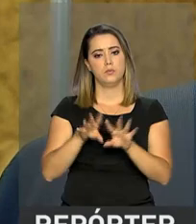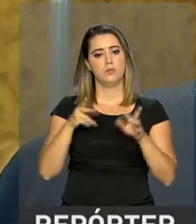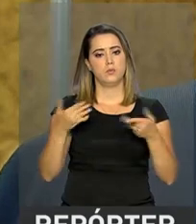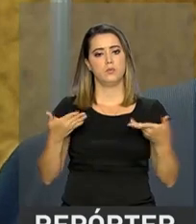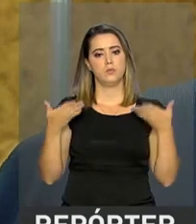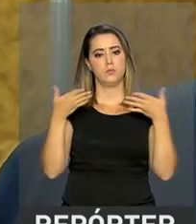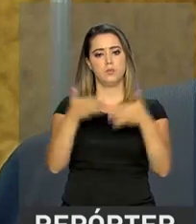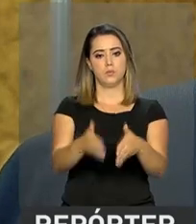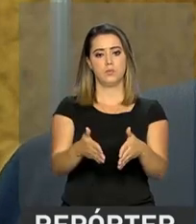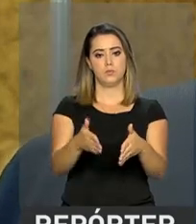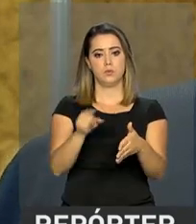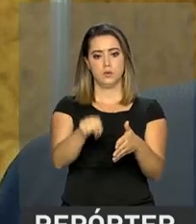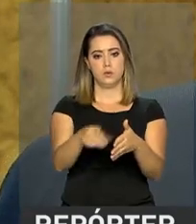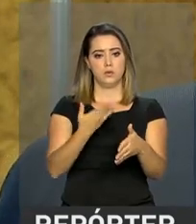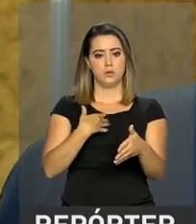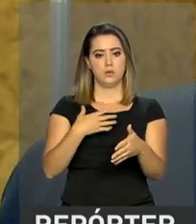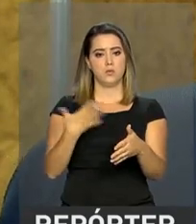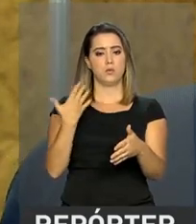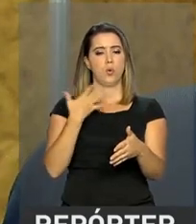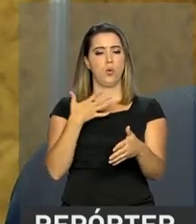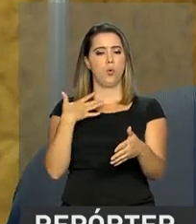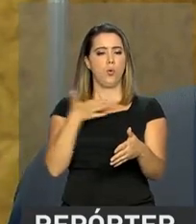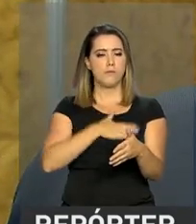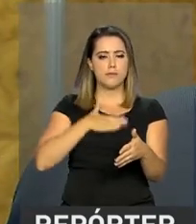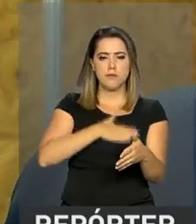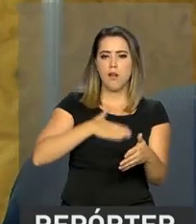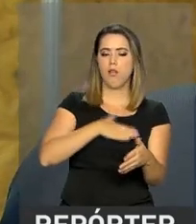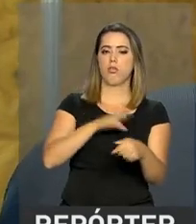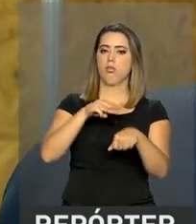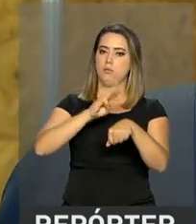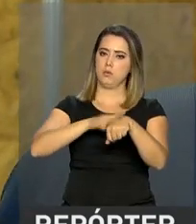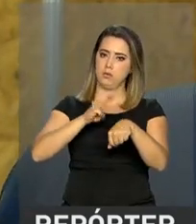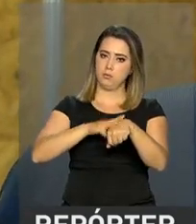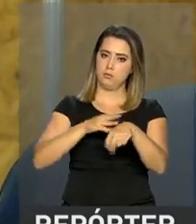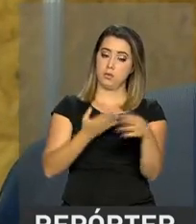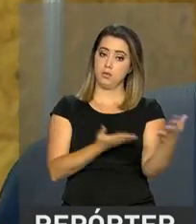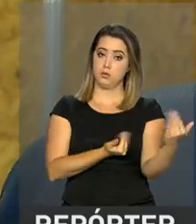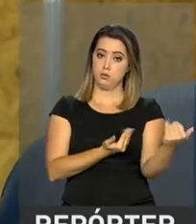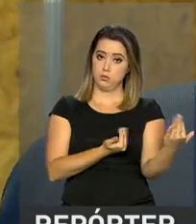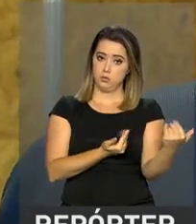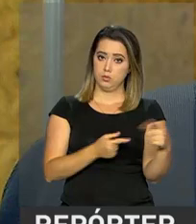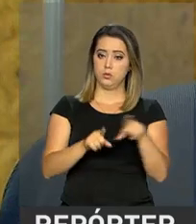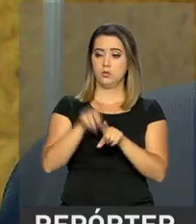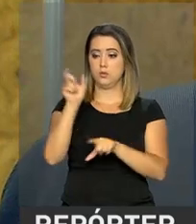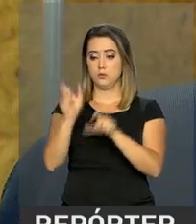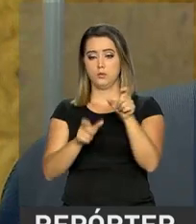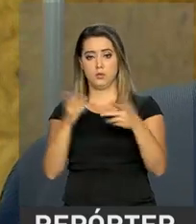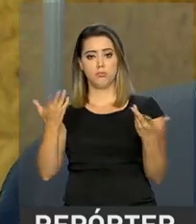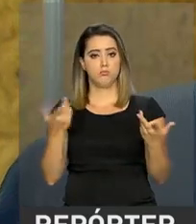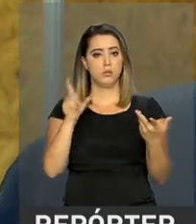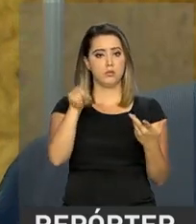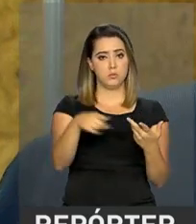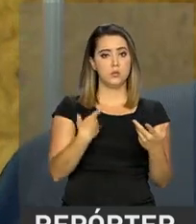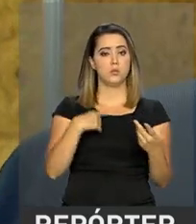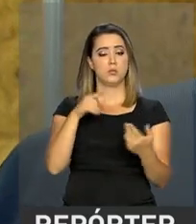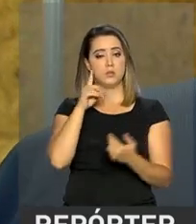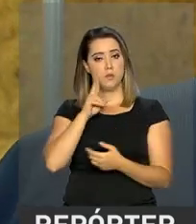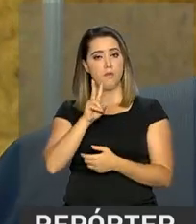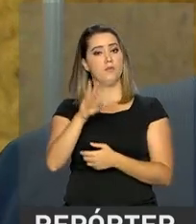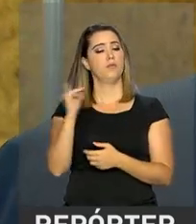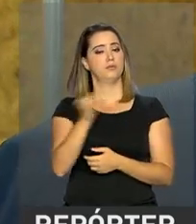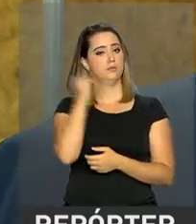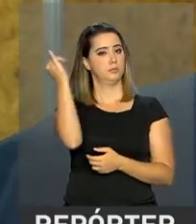introduzir o sabor da matemática nos jovens, nas questões importantes.